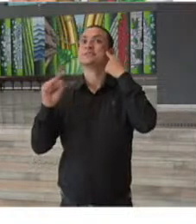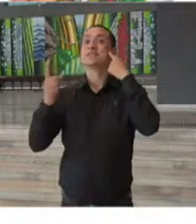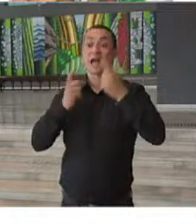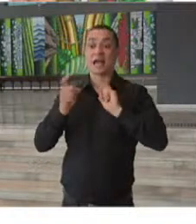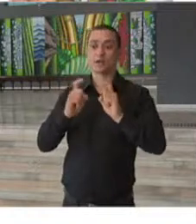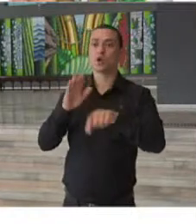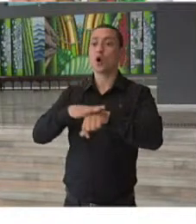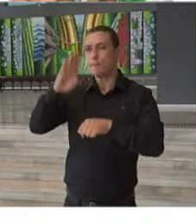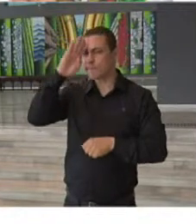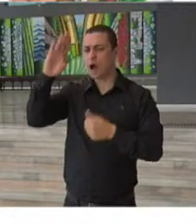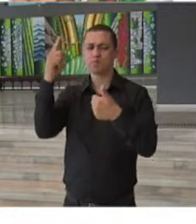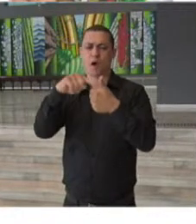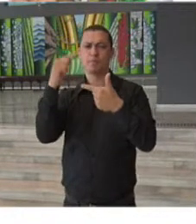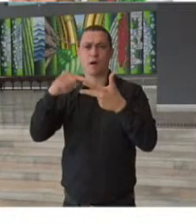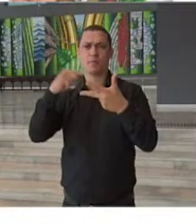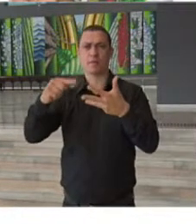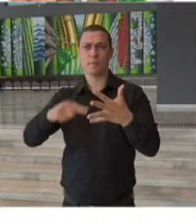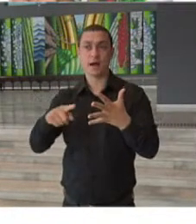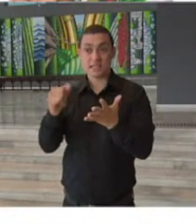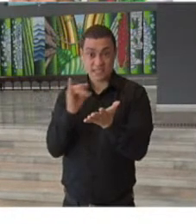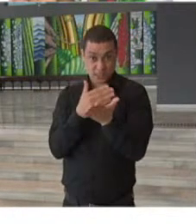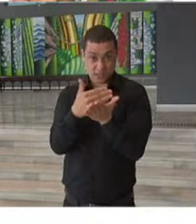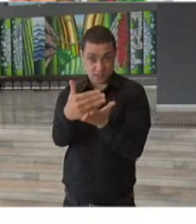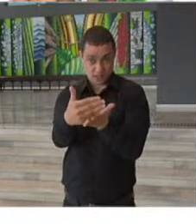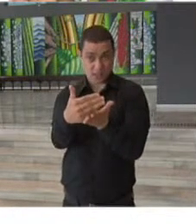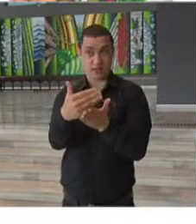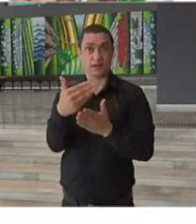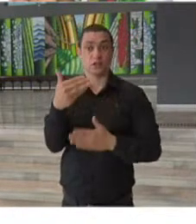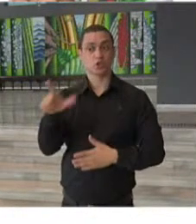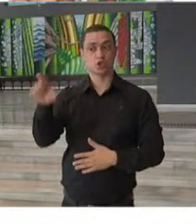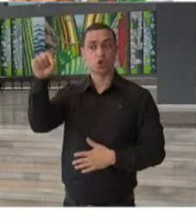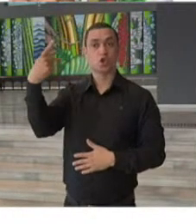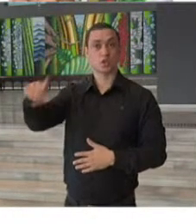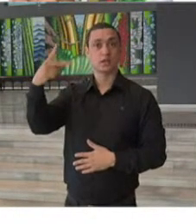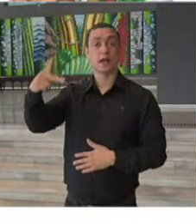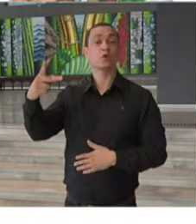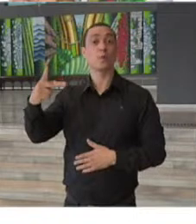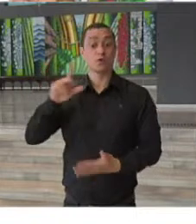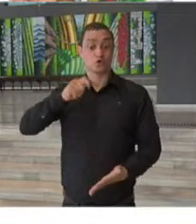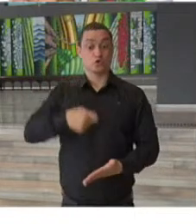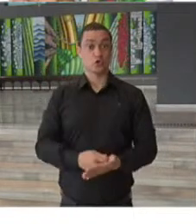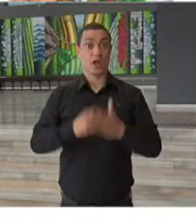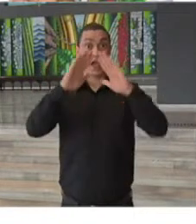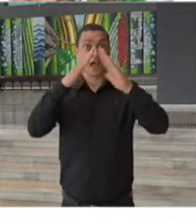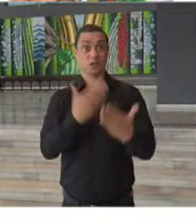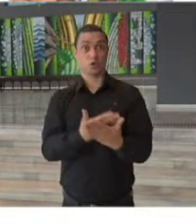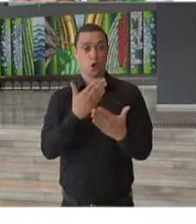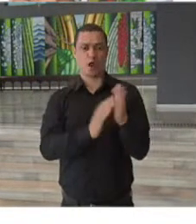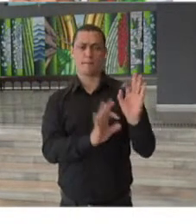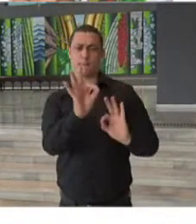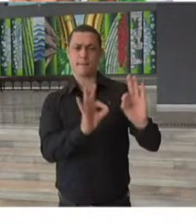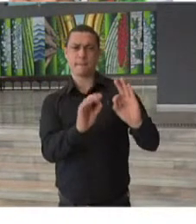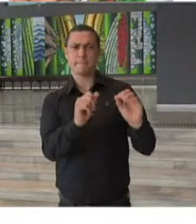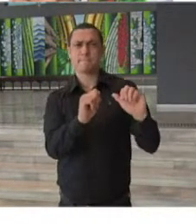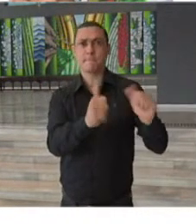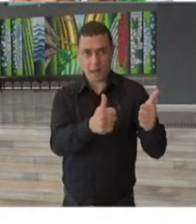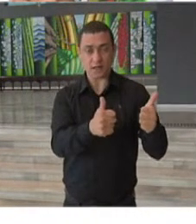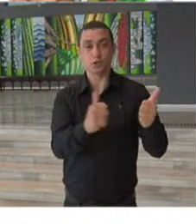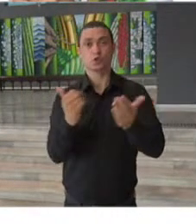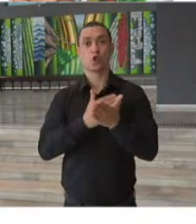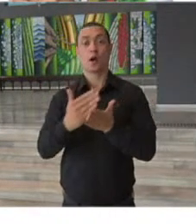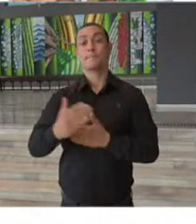reunião para, começando de forma opcional e com a garantia de que a escola esteja preparada, se comece